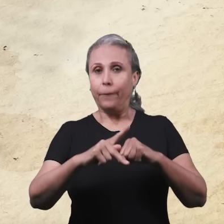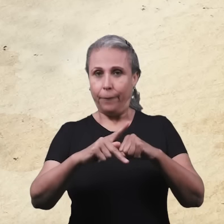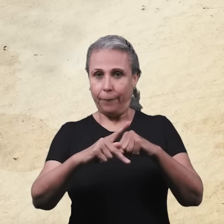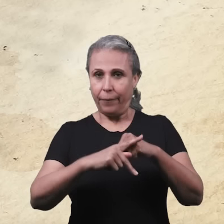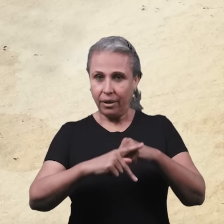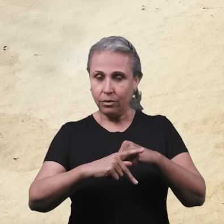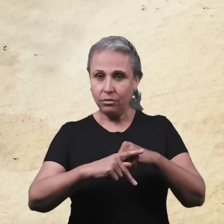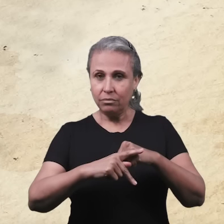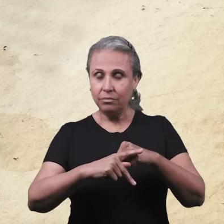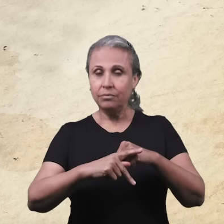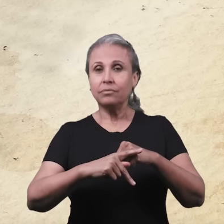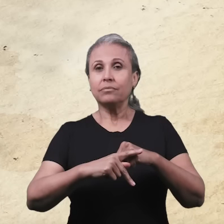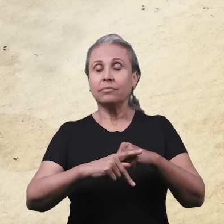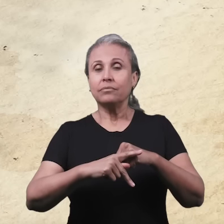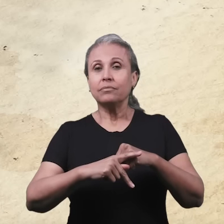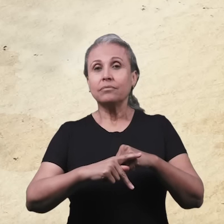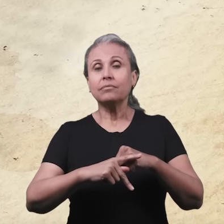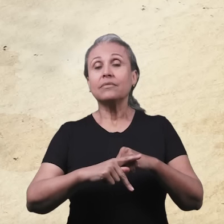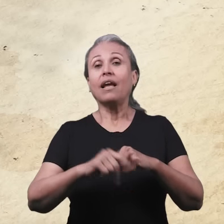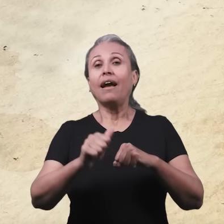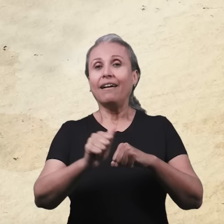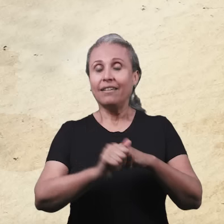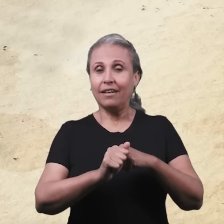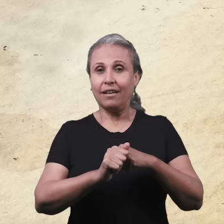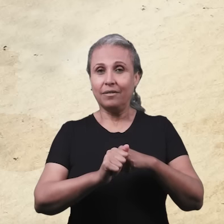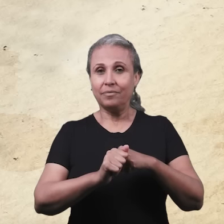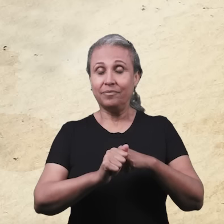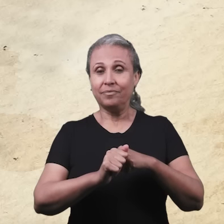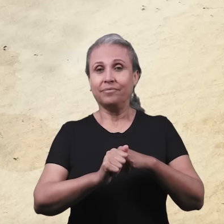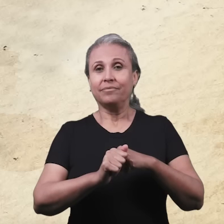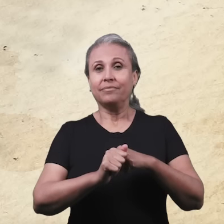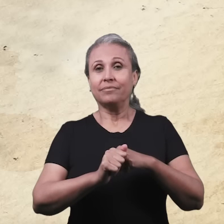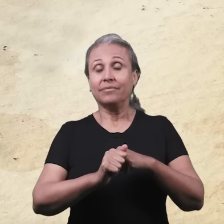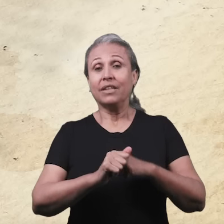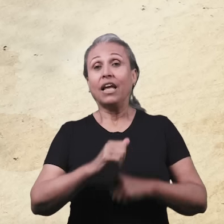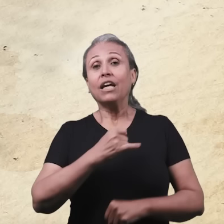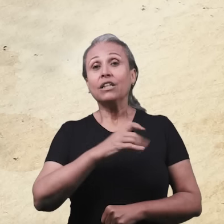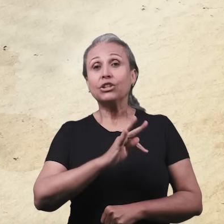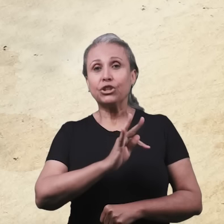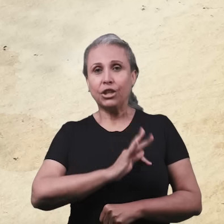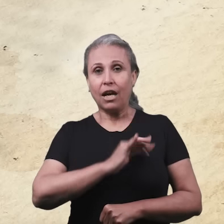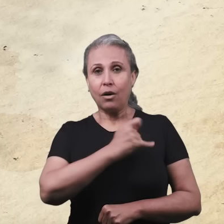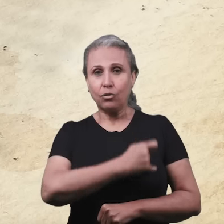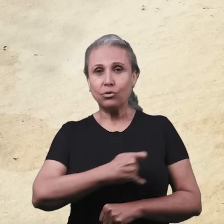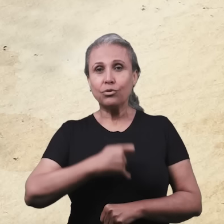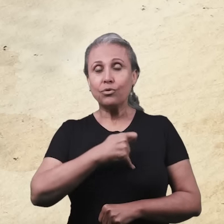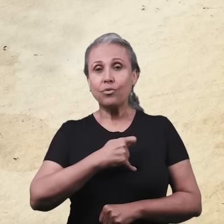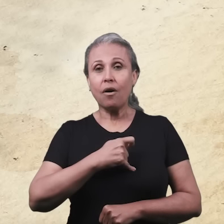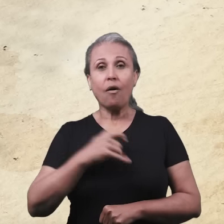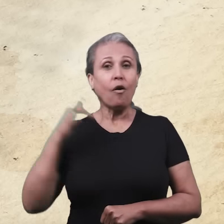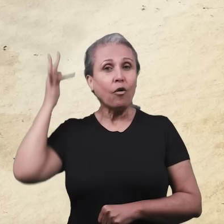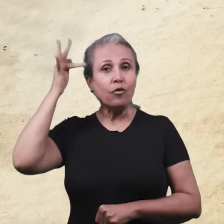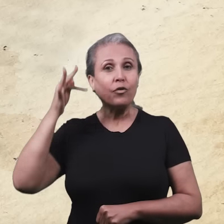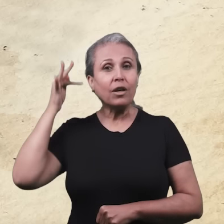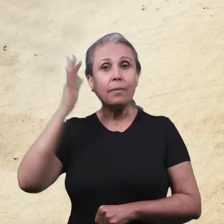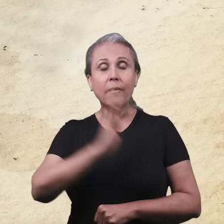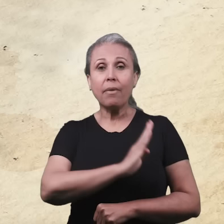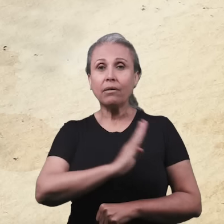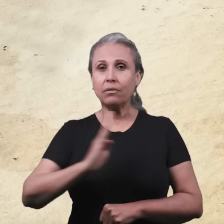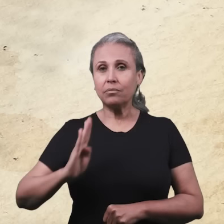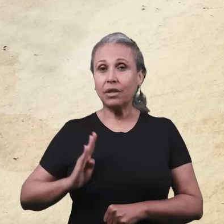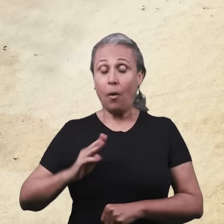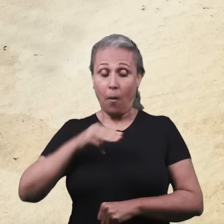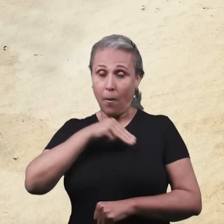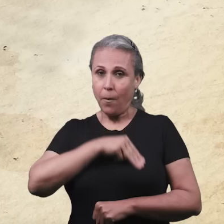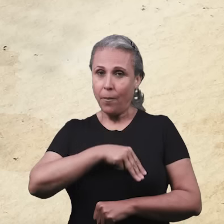qual também chamou Pedro, e André, seu irmão, Tiago e João, Filipe e